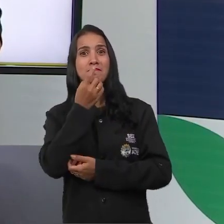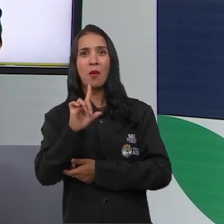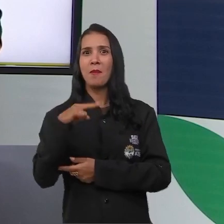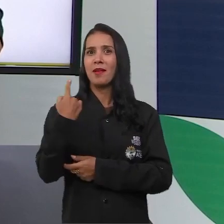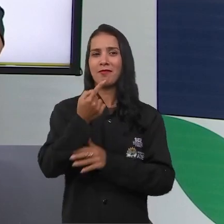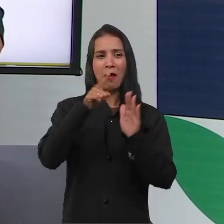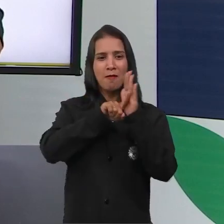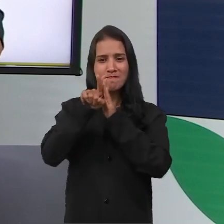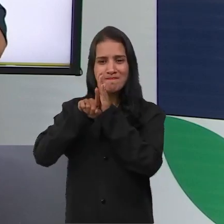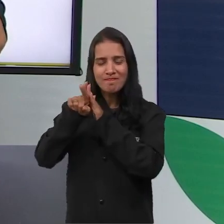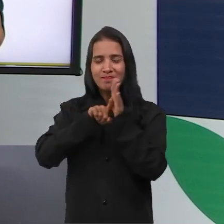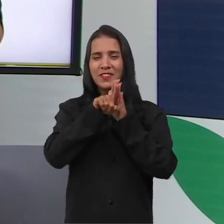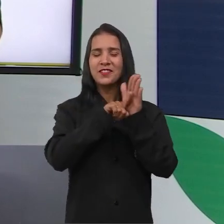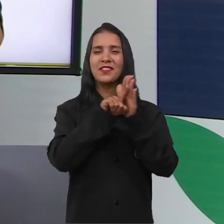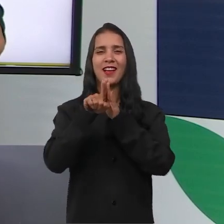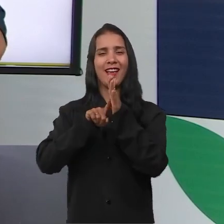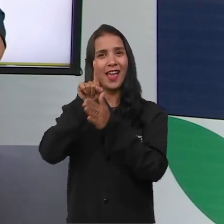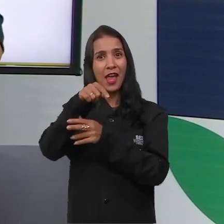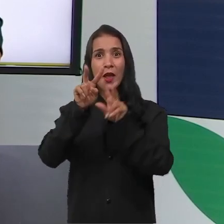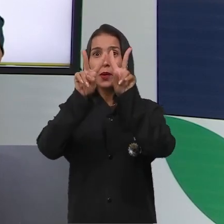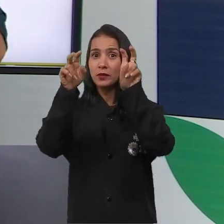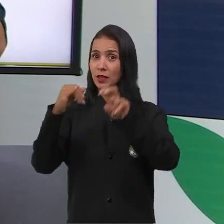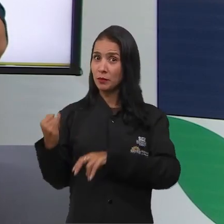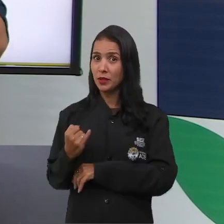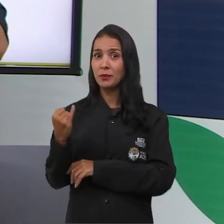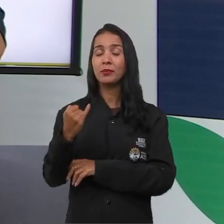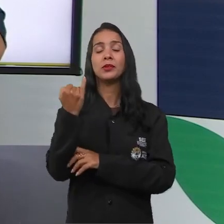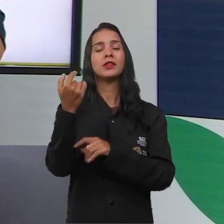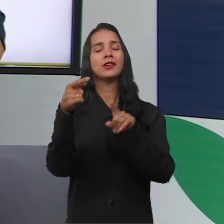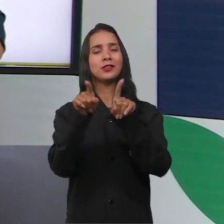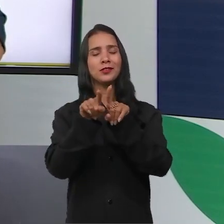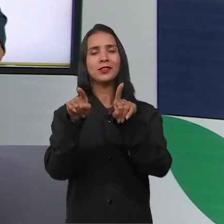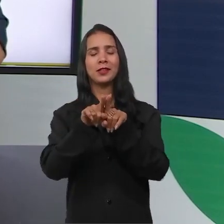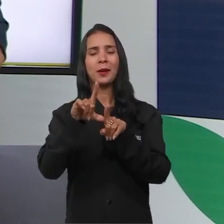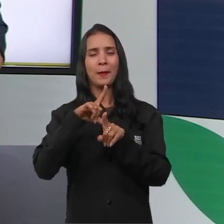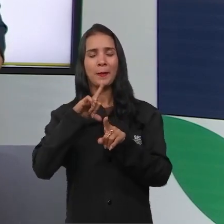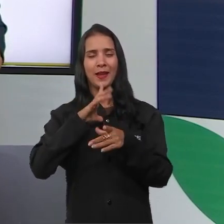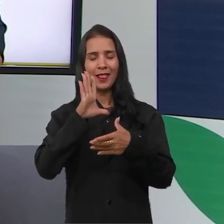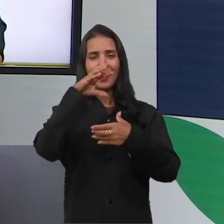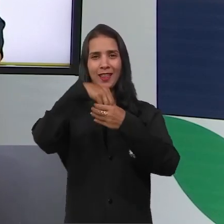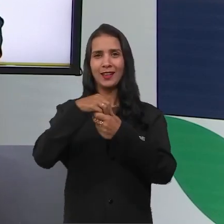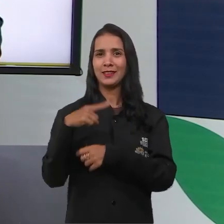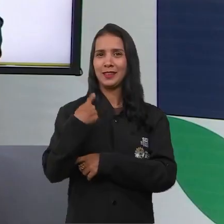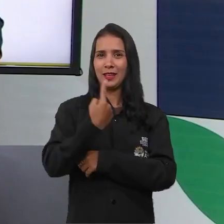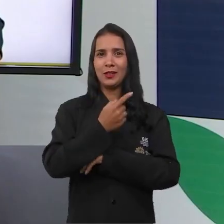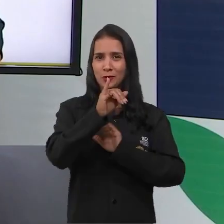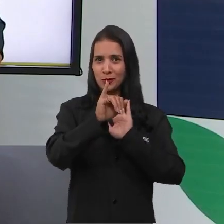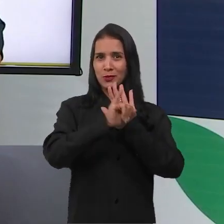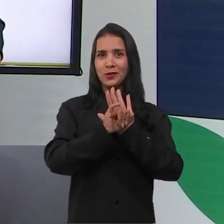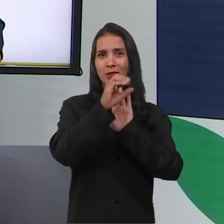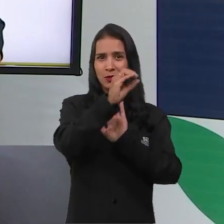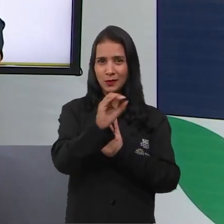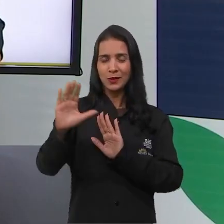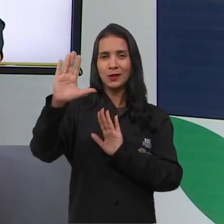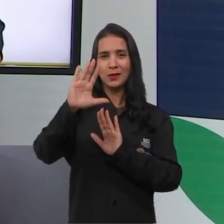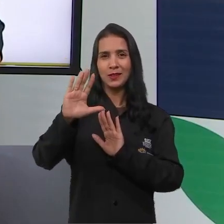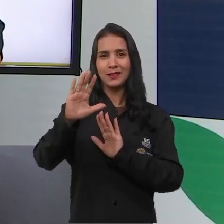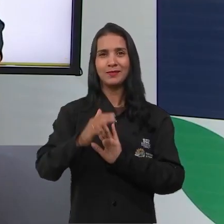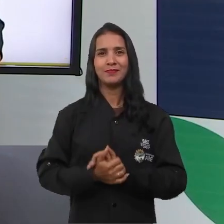aprofundar ainda mais os conhecimentos, que é um tema muito importante, que tem muito a ver com a construção da identidade ocidental.